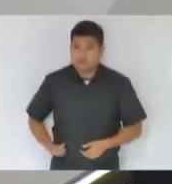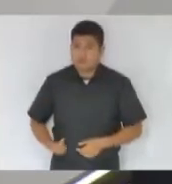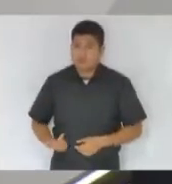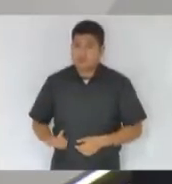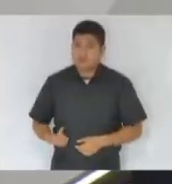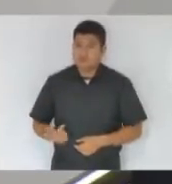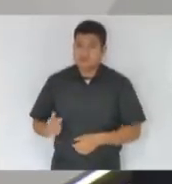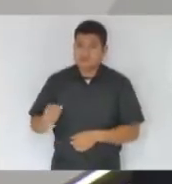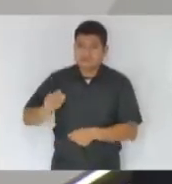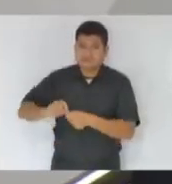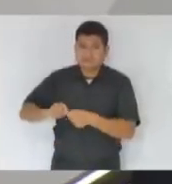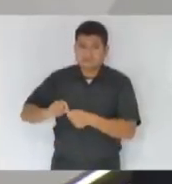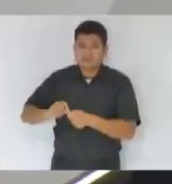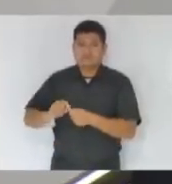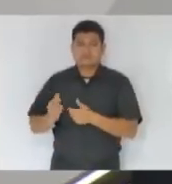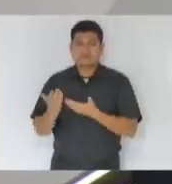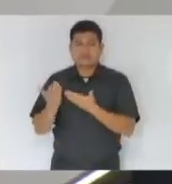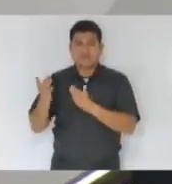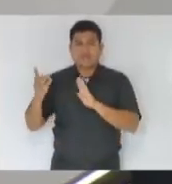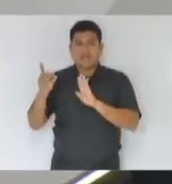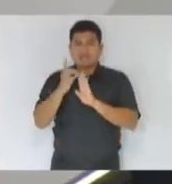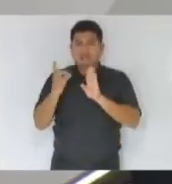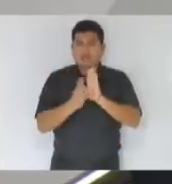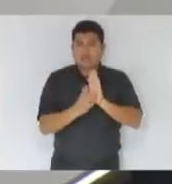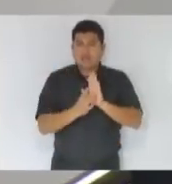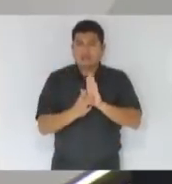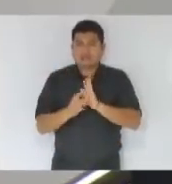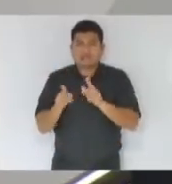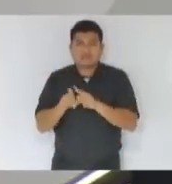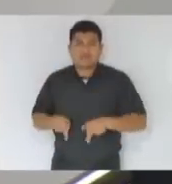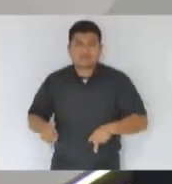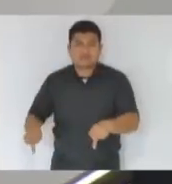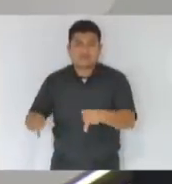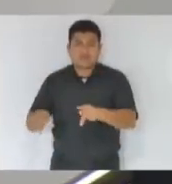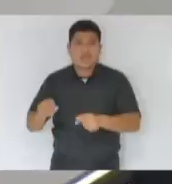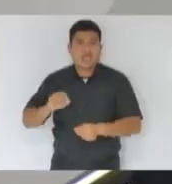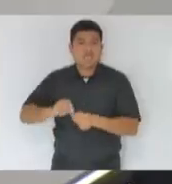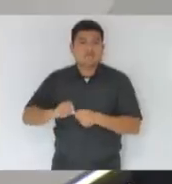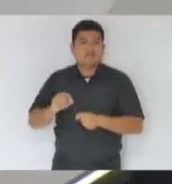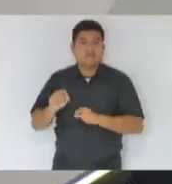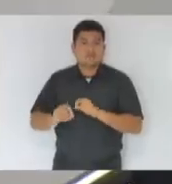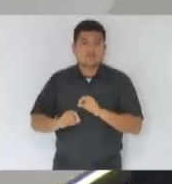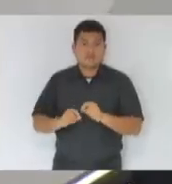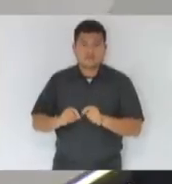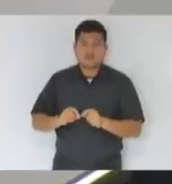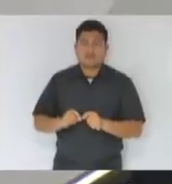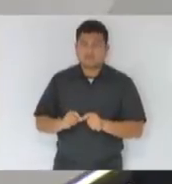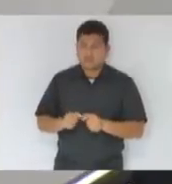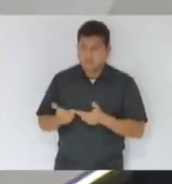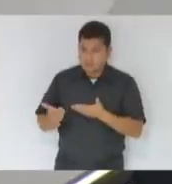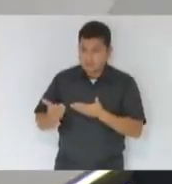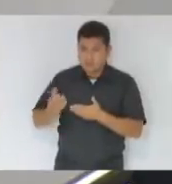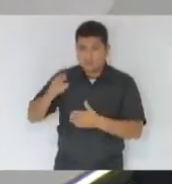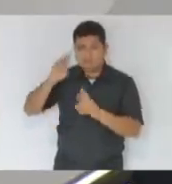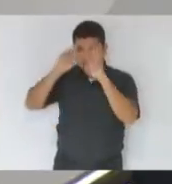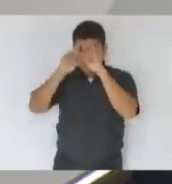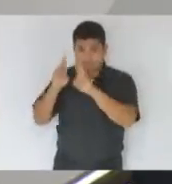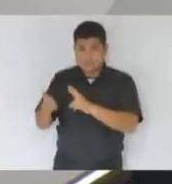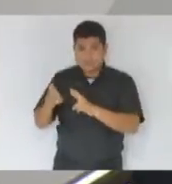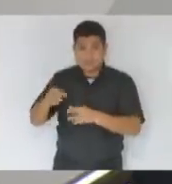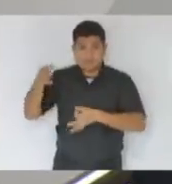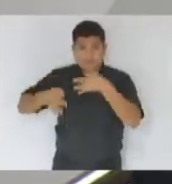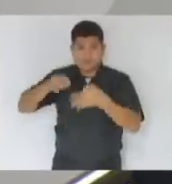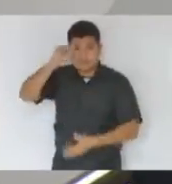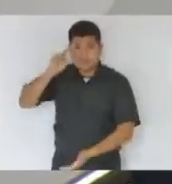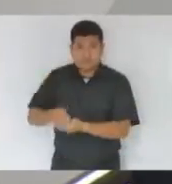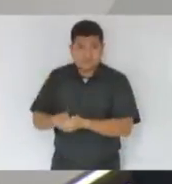aquela manifestação do decreto dos procuradores, ele fez acompanhando uma decisão judicial. Então, por bem menos, quiseram a